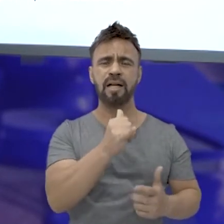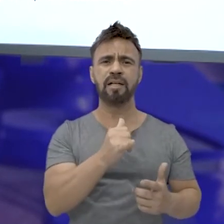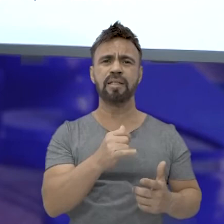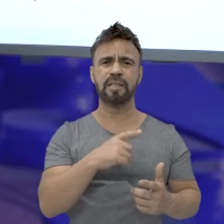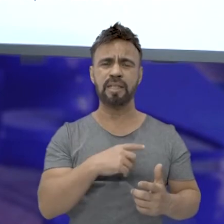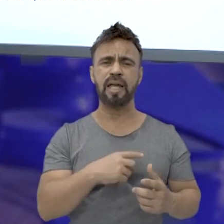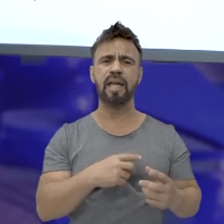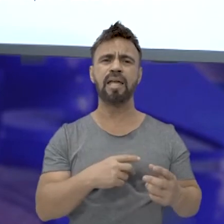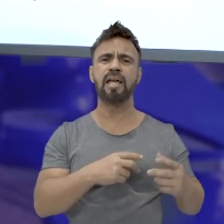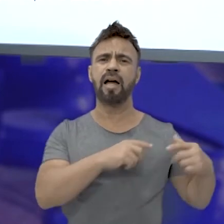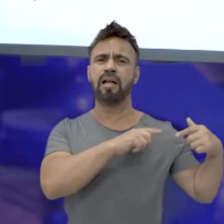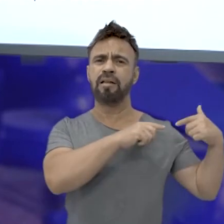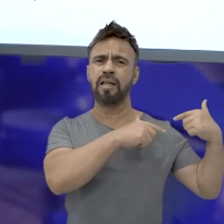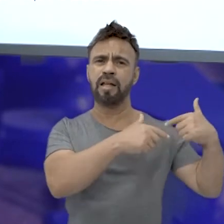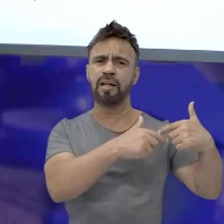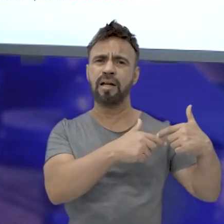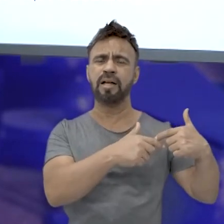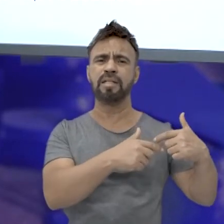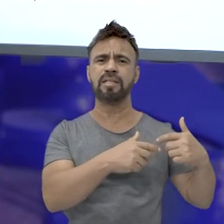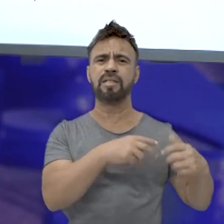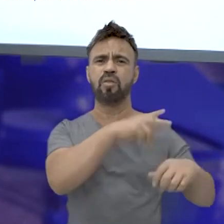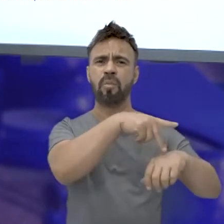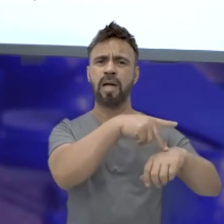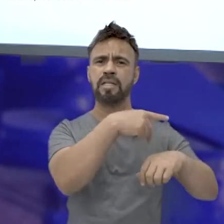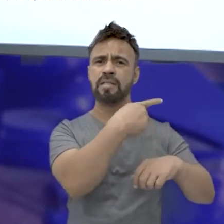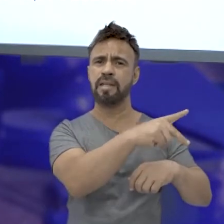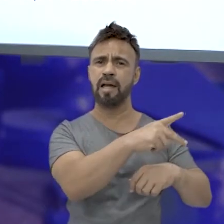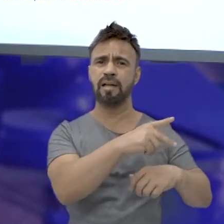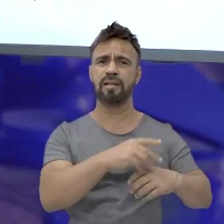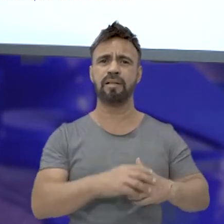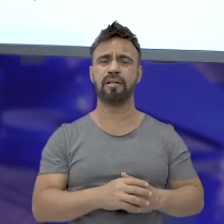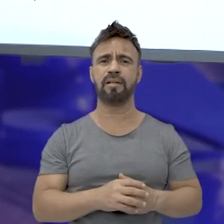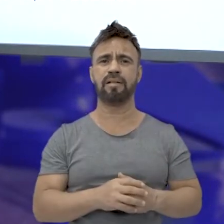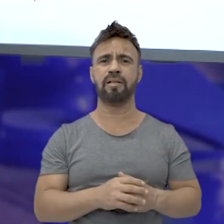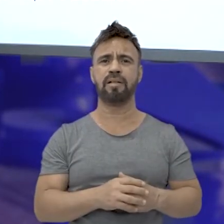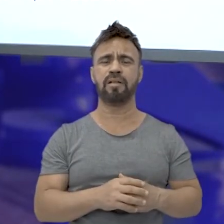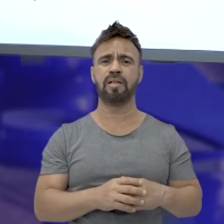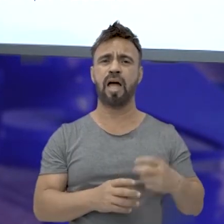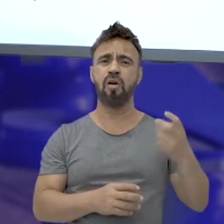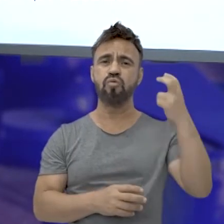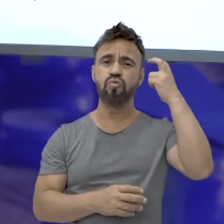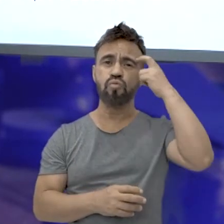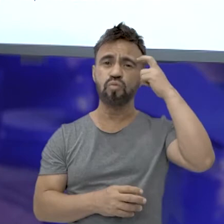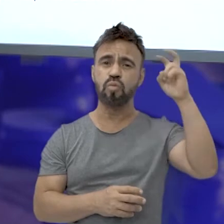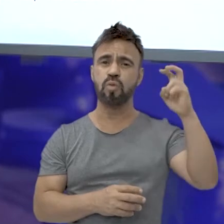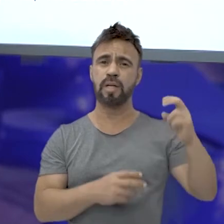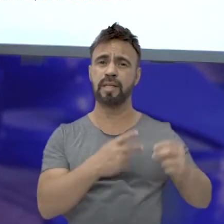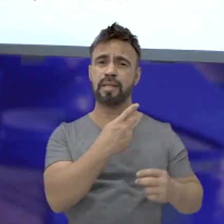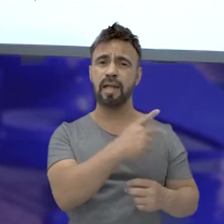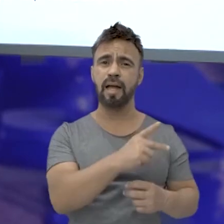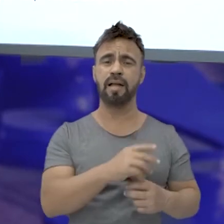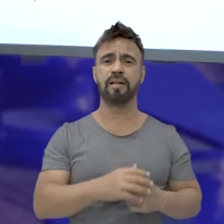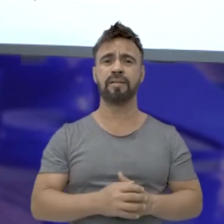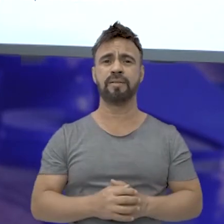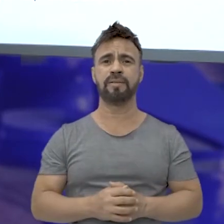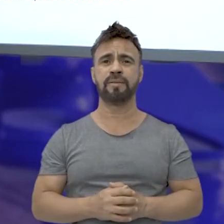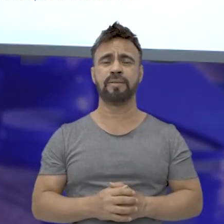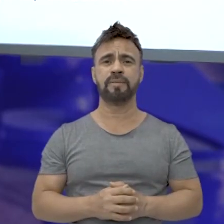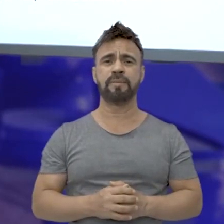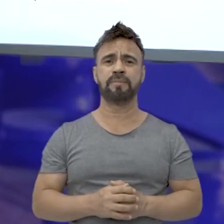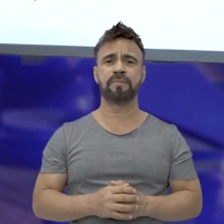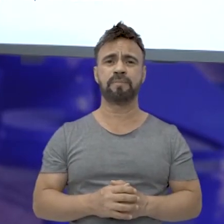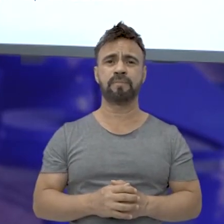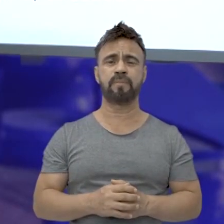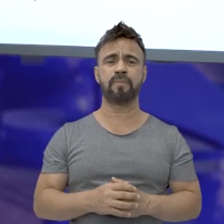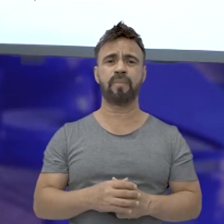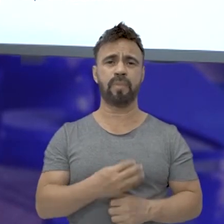cultural específica da região do país, do tempo em que ela viveu ou vive. Então, tudo